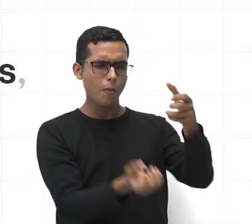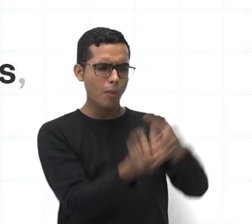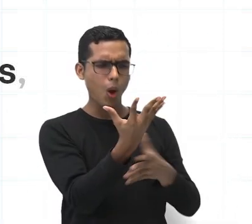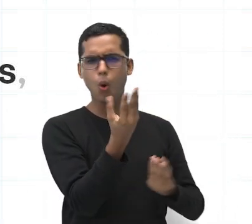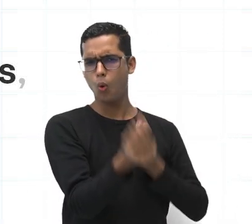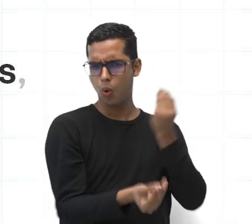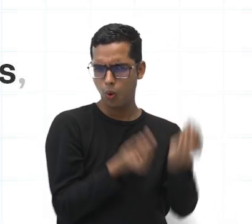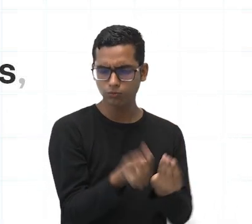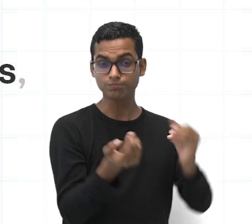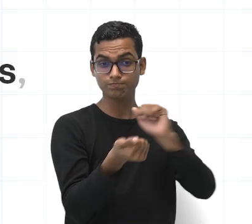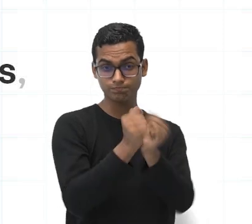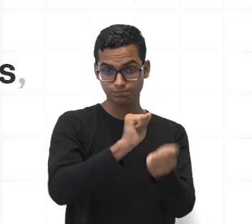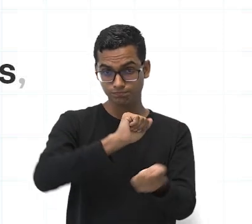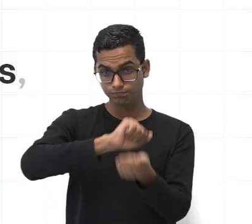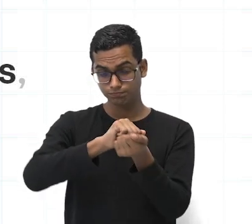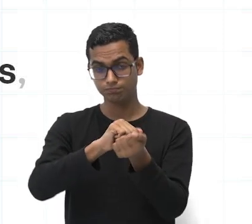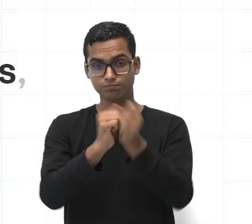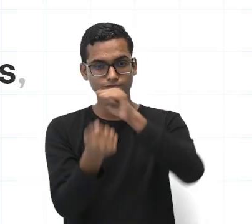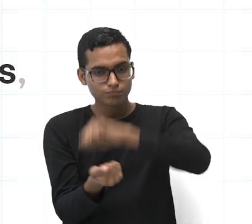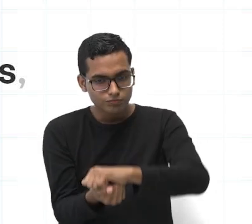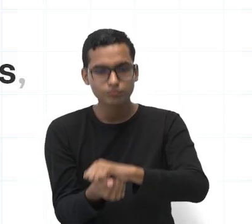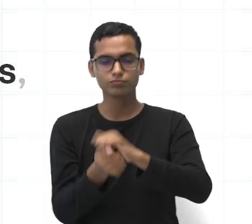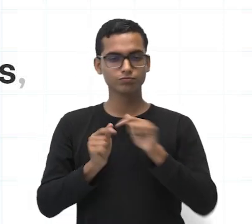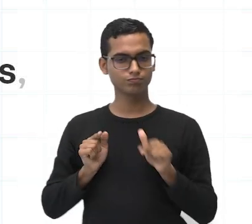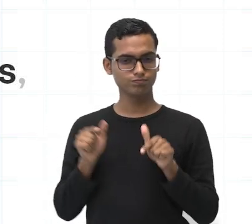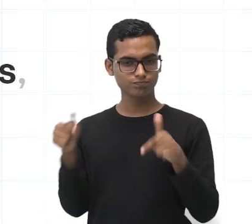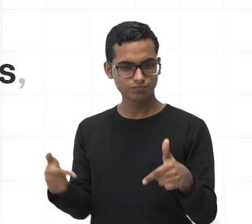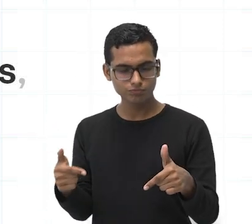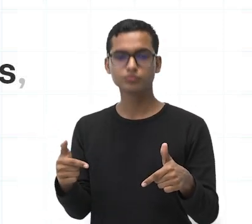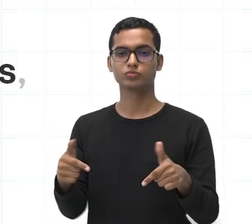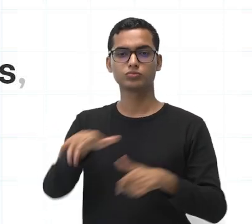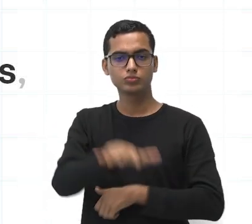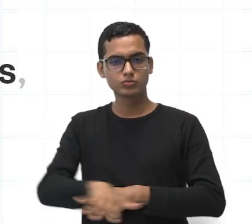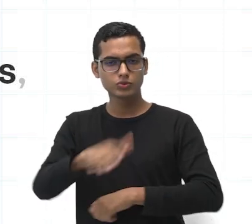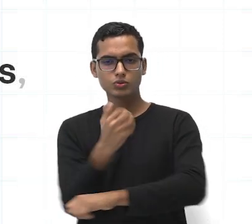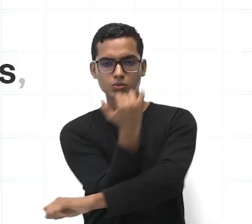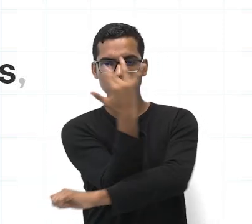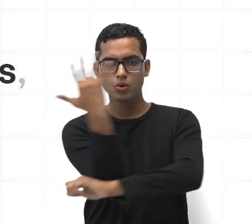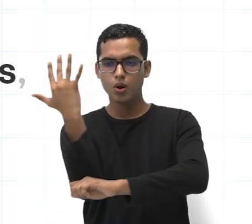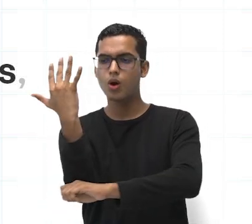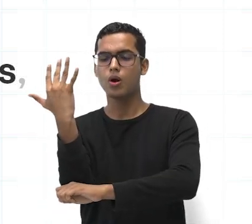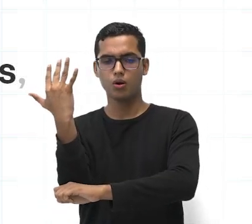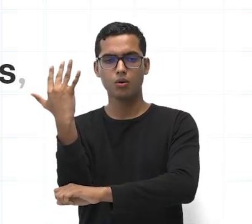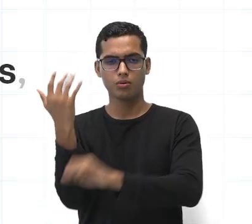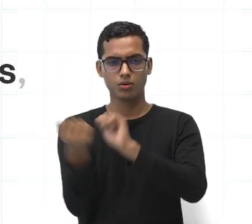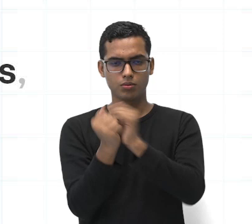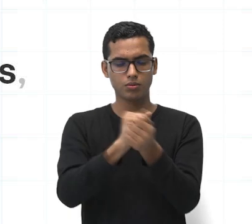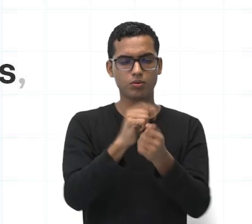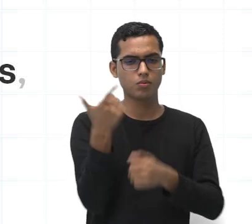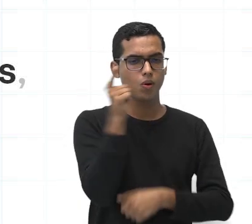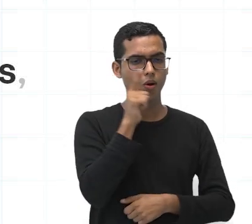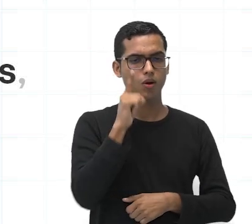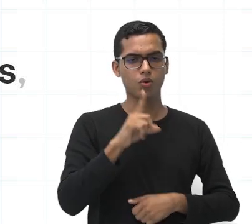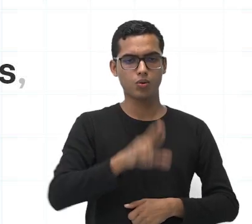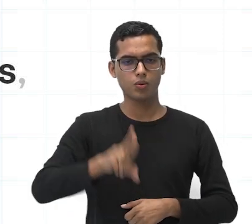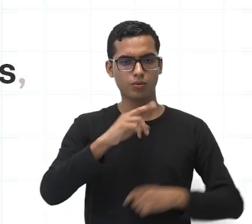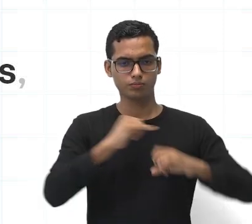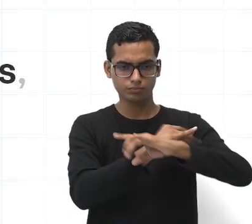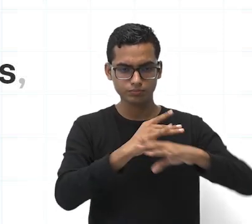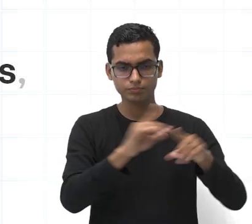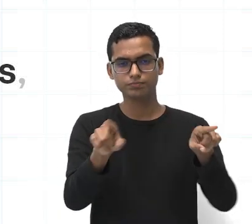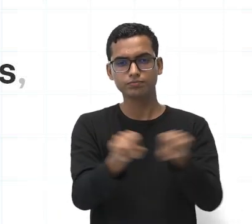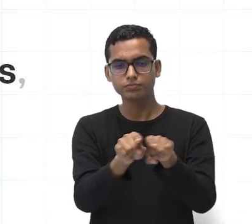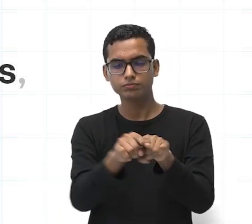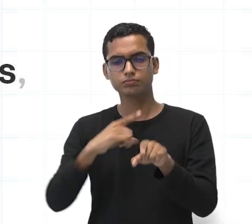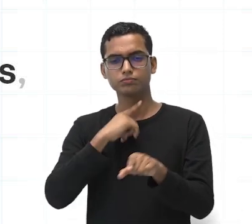uma adaptação das atividades realizadas na natureza para as cidades, reelaborando o uso